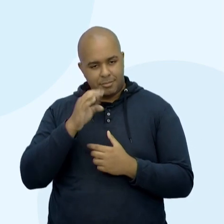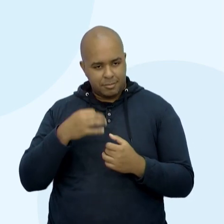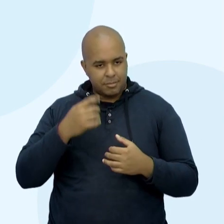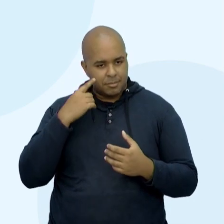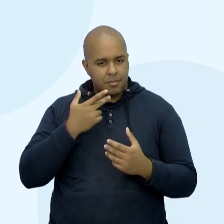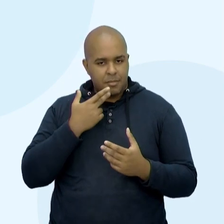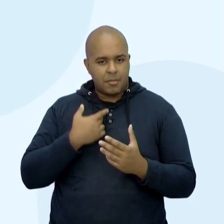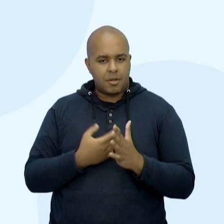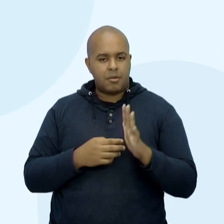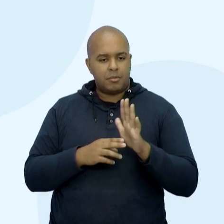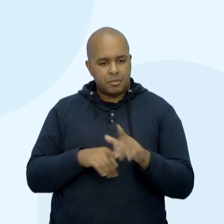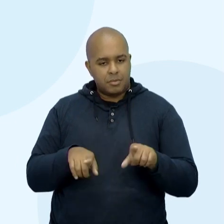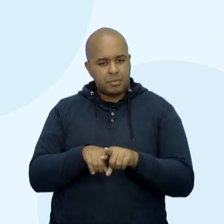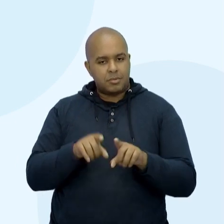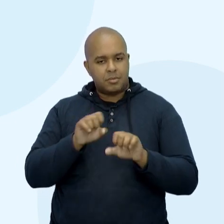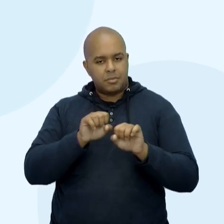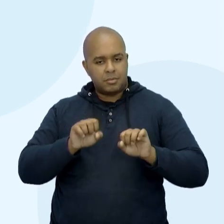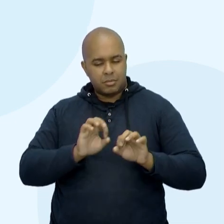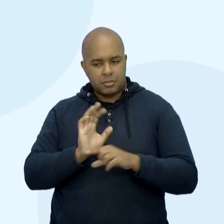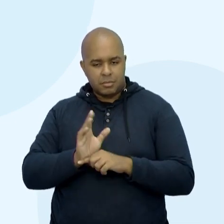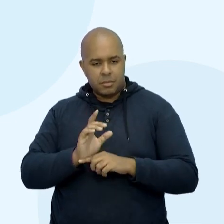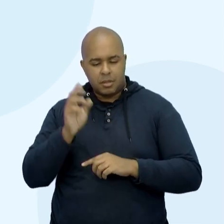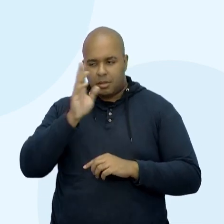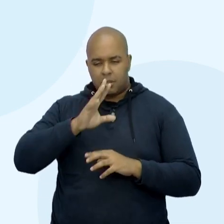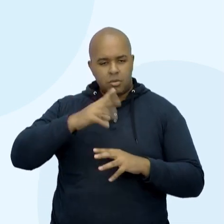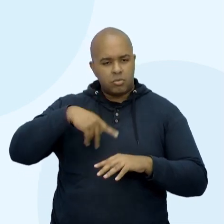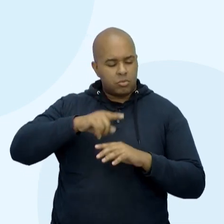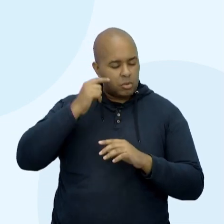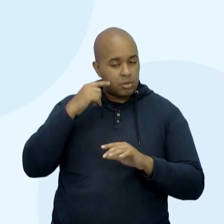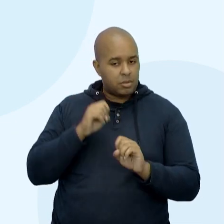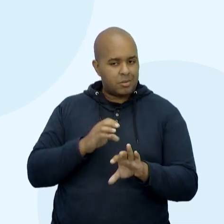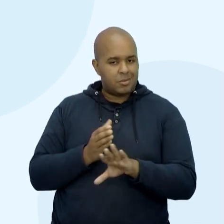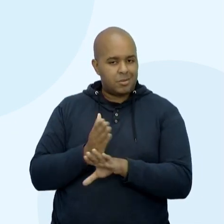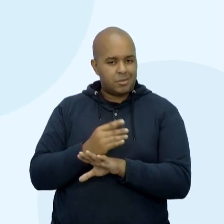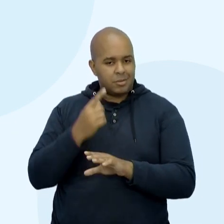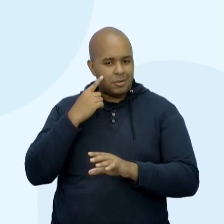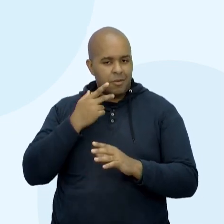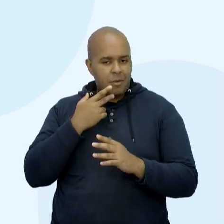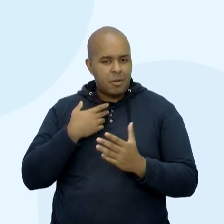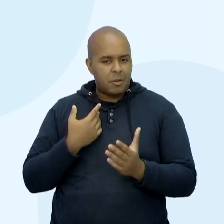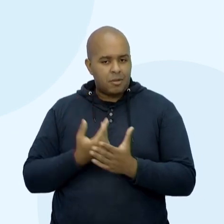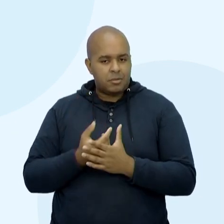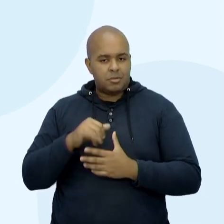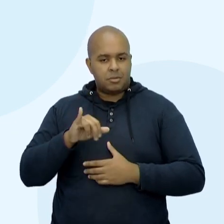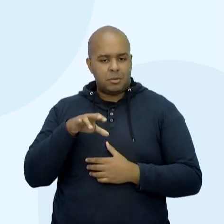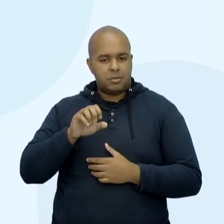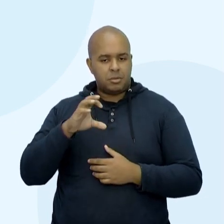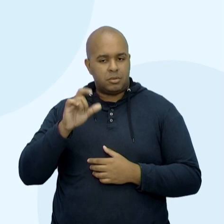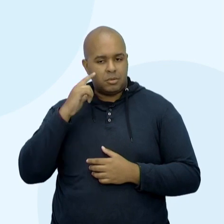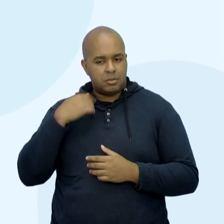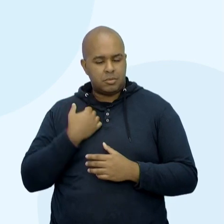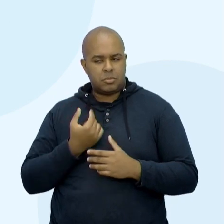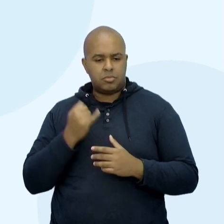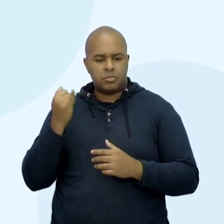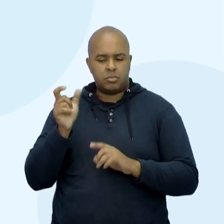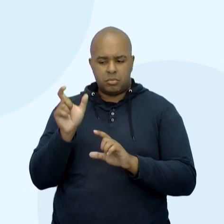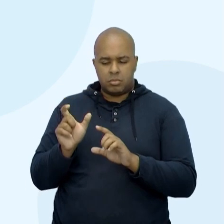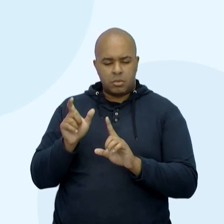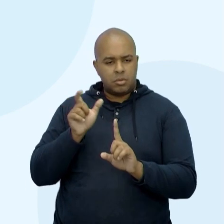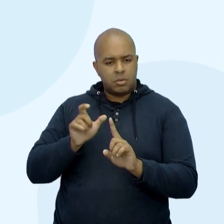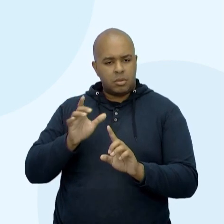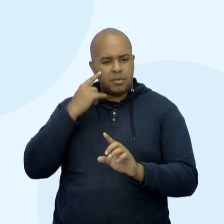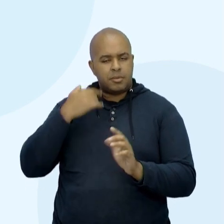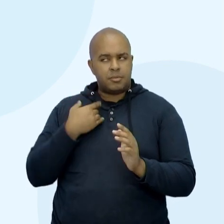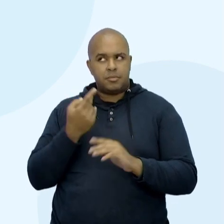certo? Apresentamos o cinema nacional, isso tudo está nas aulas anteriores. Olha só, falamos do Jean-Claude Bernardet, da influência do cinema estrangeiro no